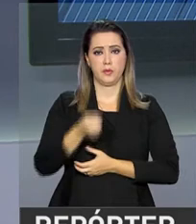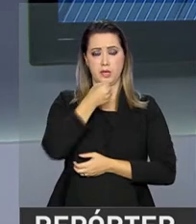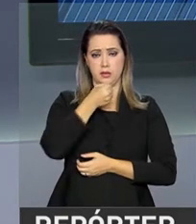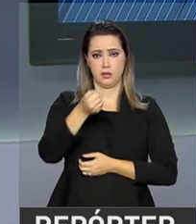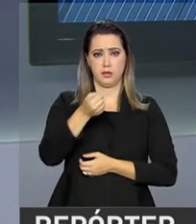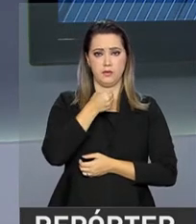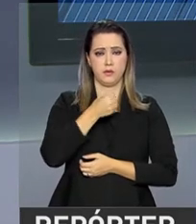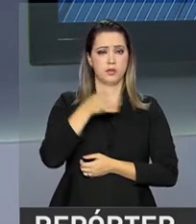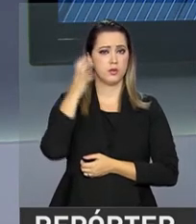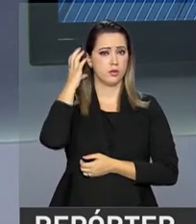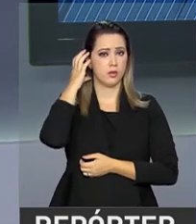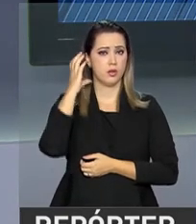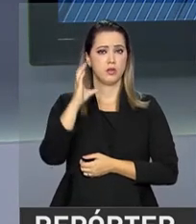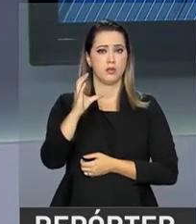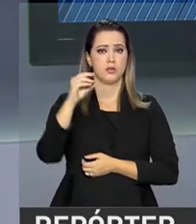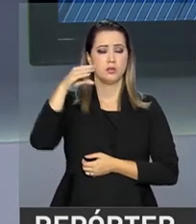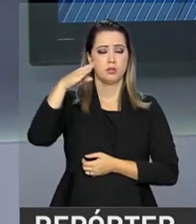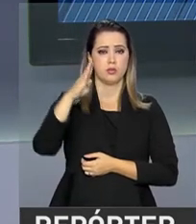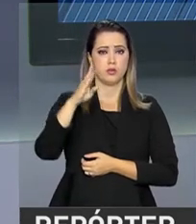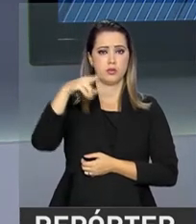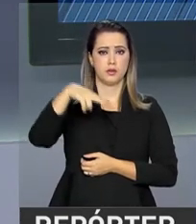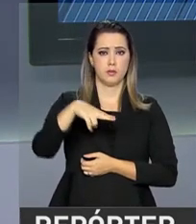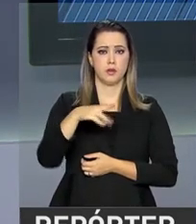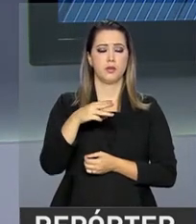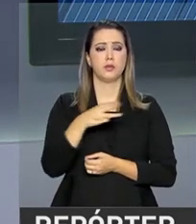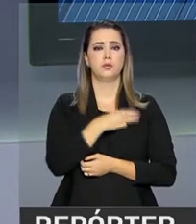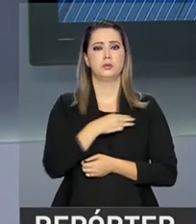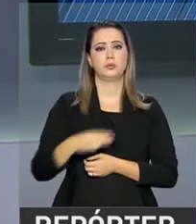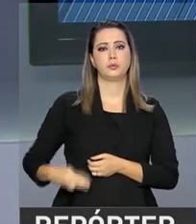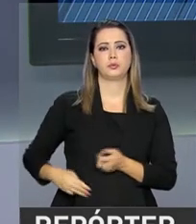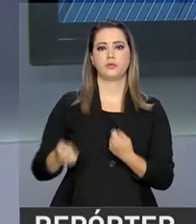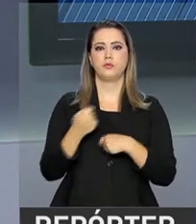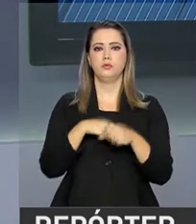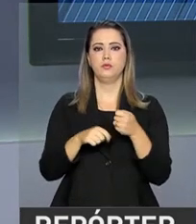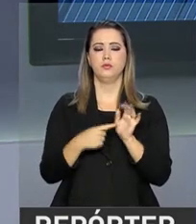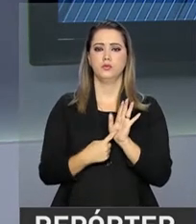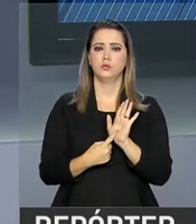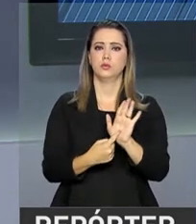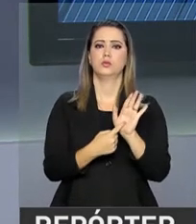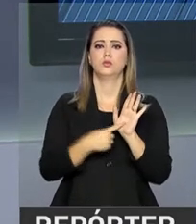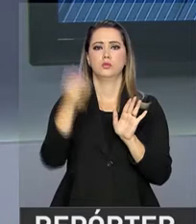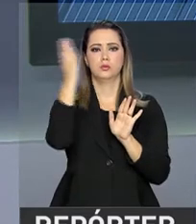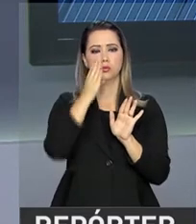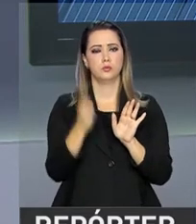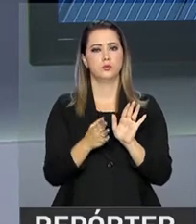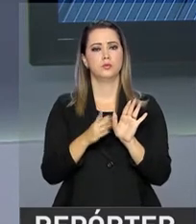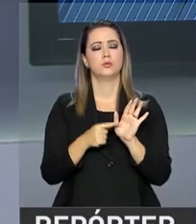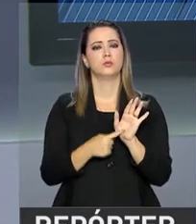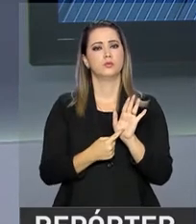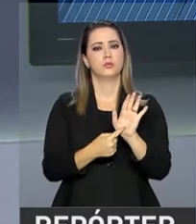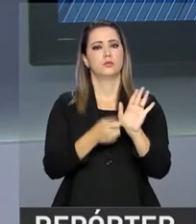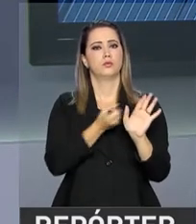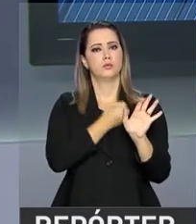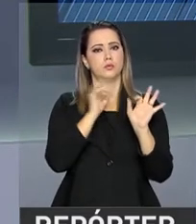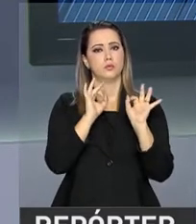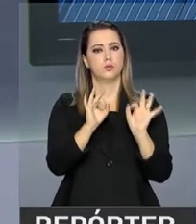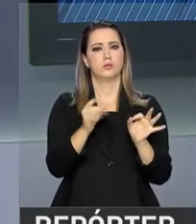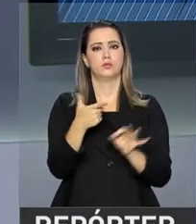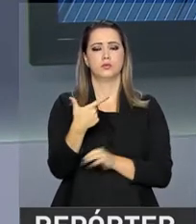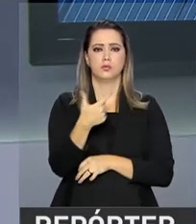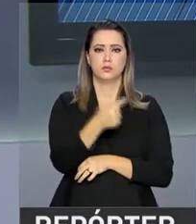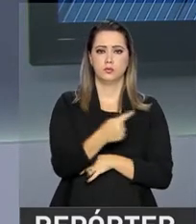entrevista à rádio cbn nesta manhã o ministro da fazenda disse que o brasil apresentou dados sólidos de crescimento em 2017